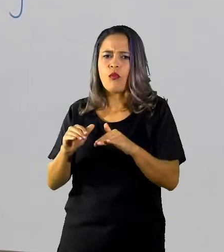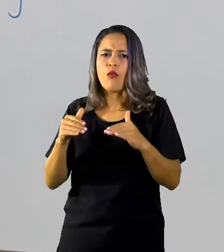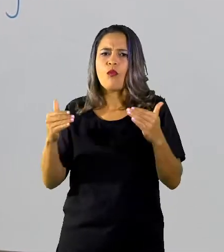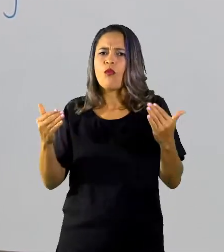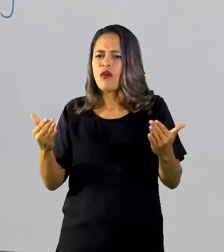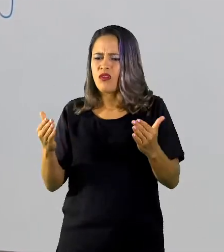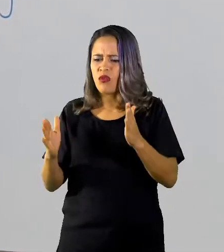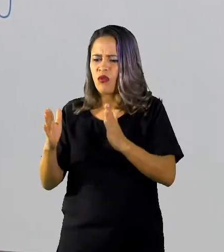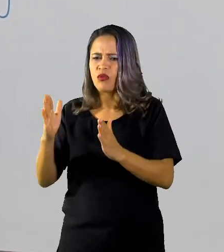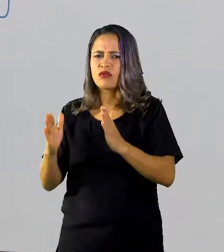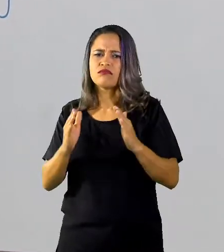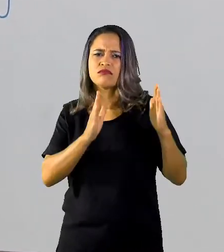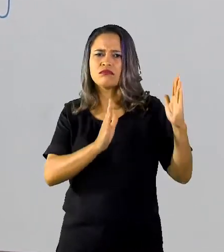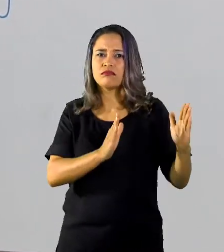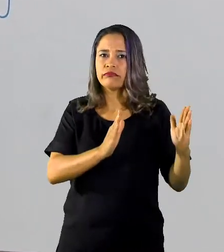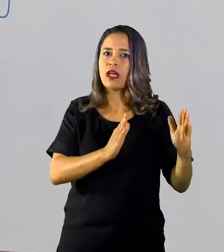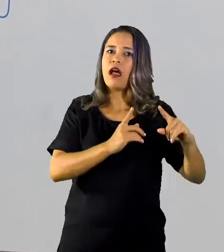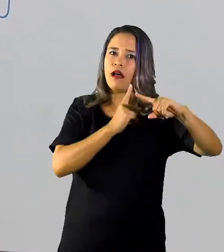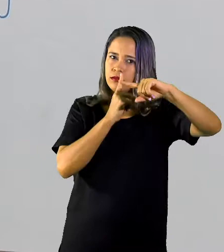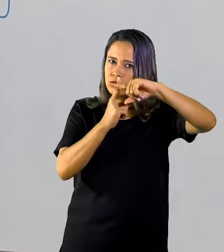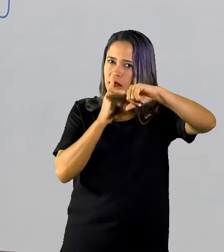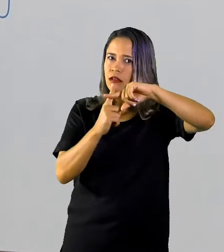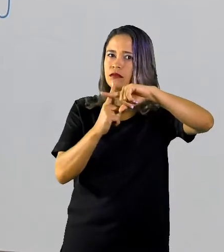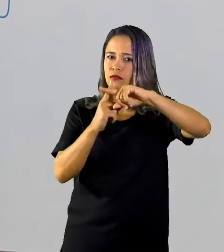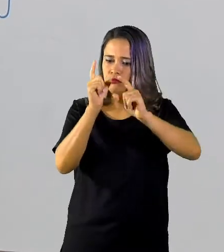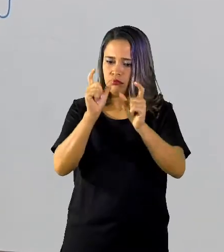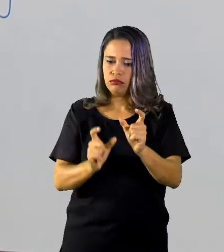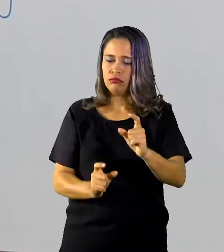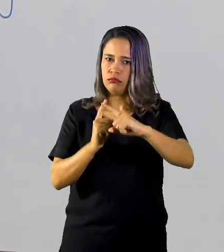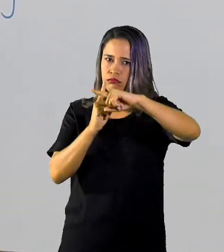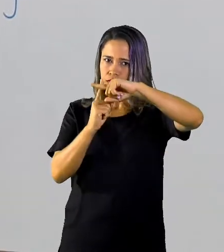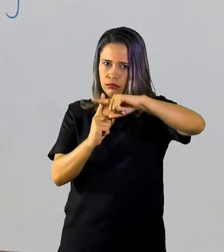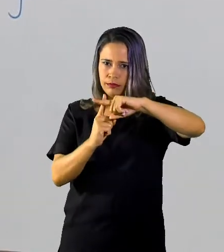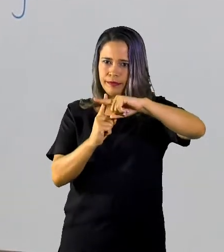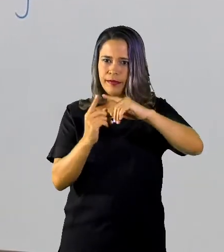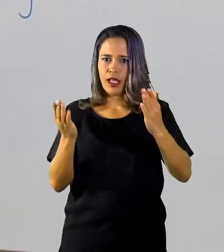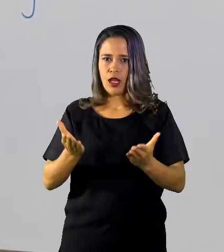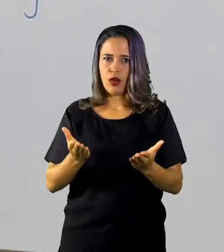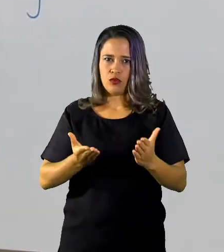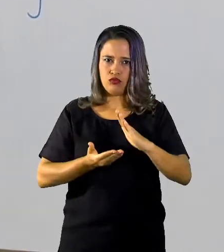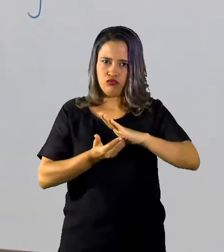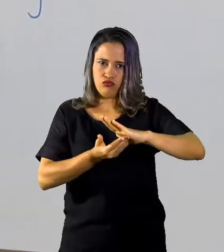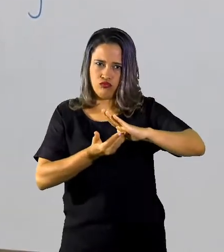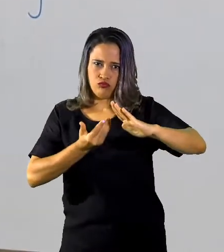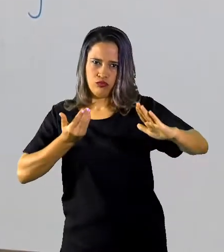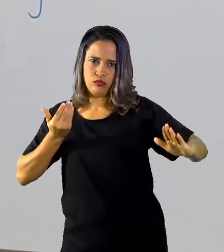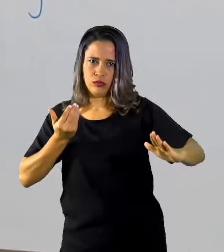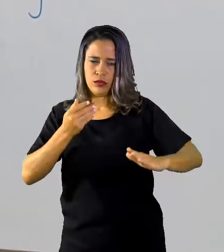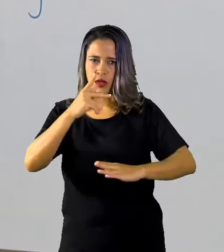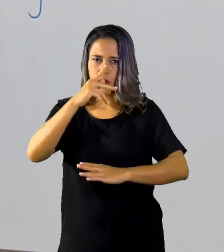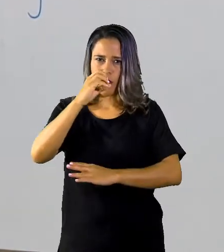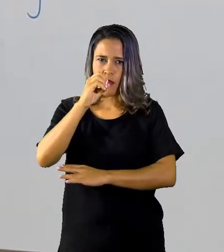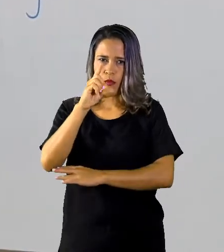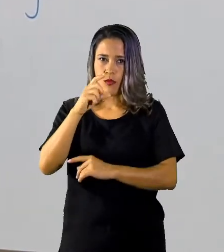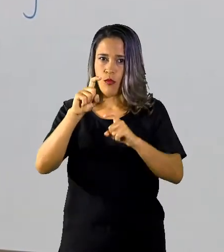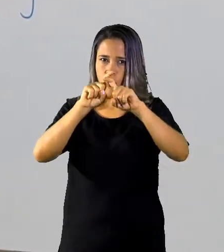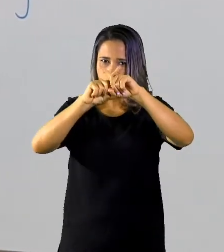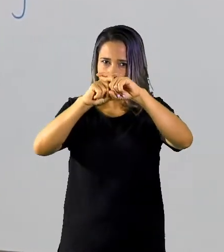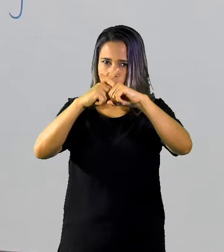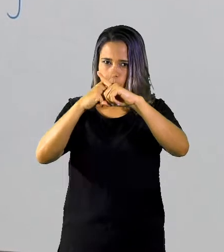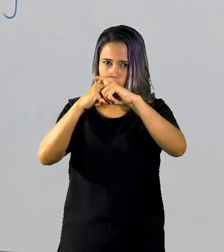fazendo nele, que é uma adição, ok? Então, agora a gente vai retirar esses polinômios de dentro dos parênteses e